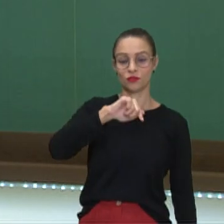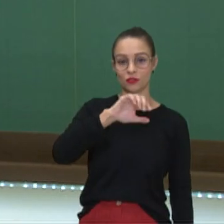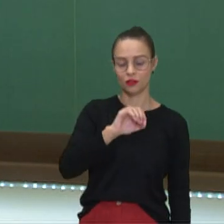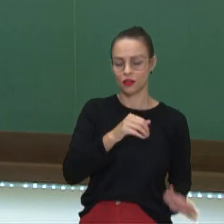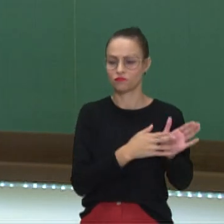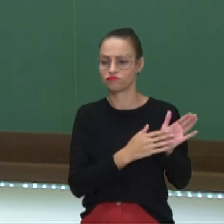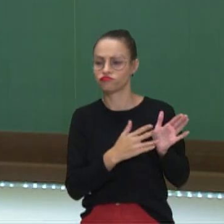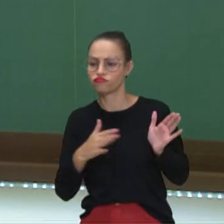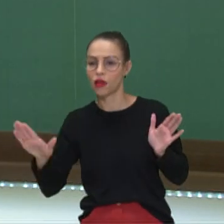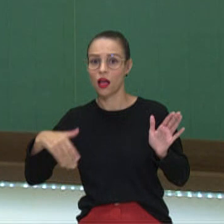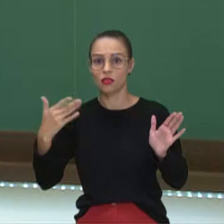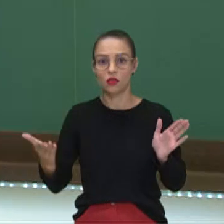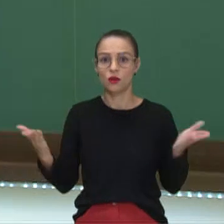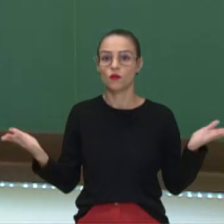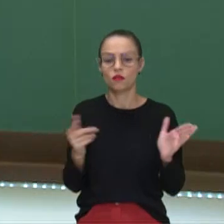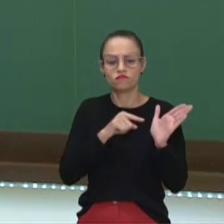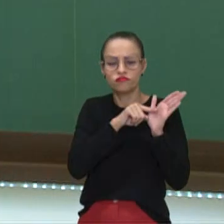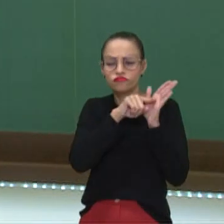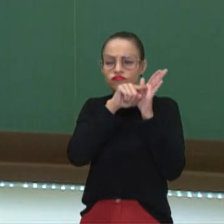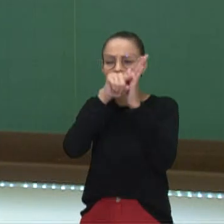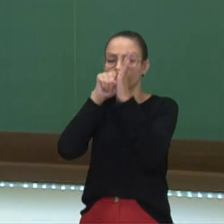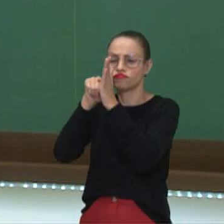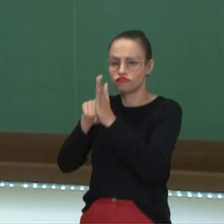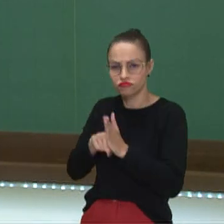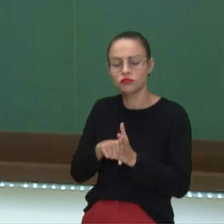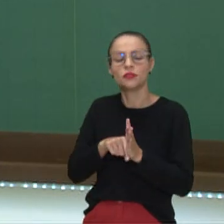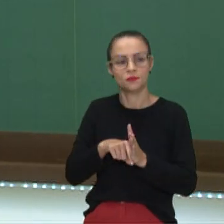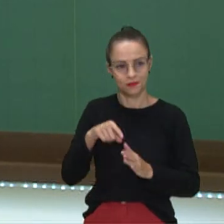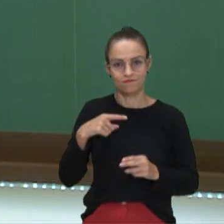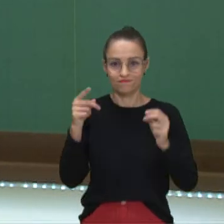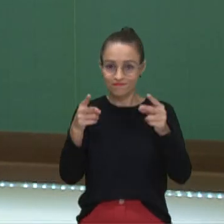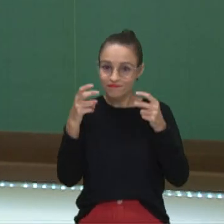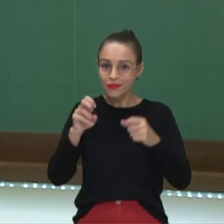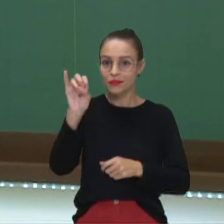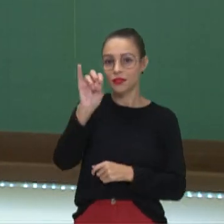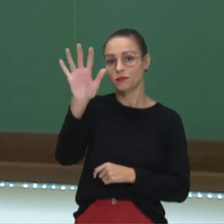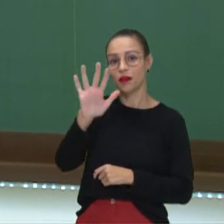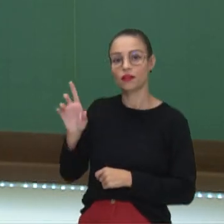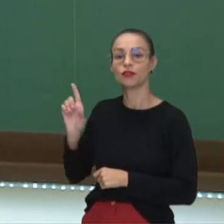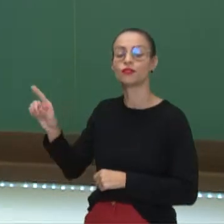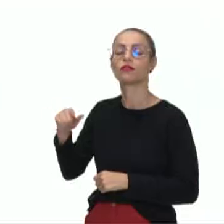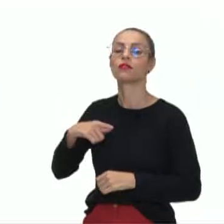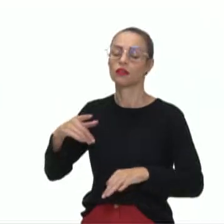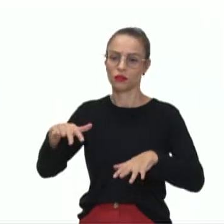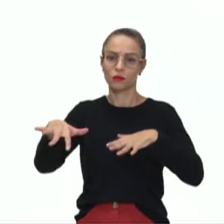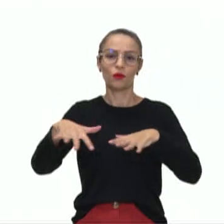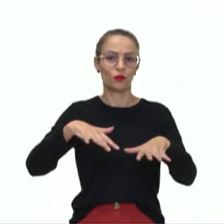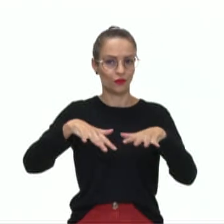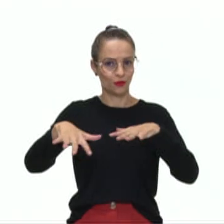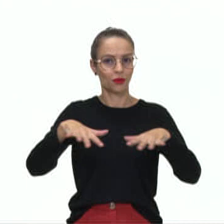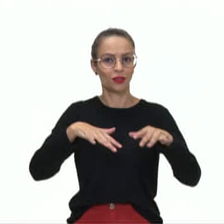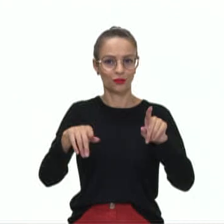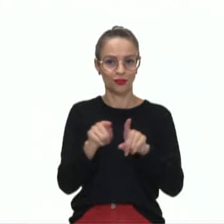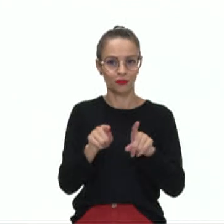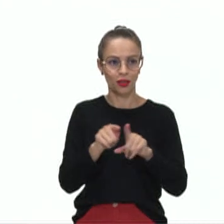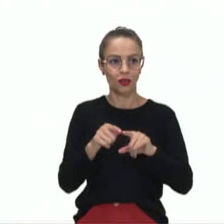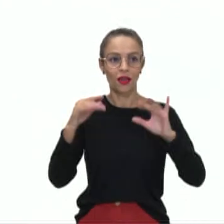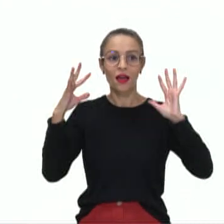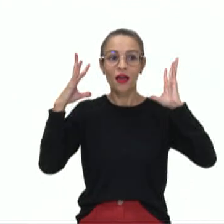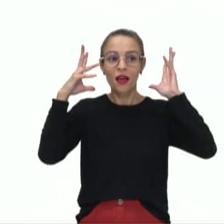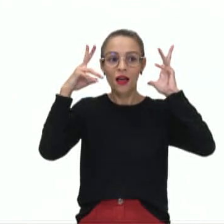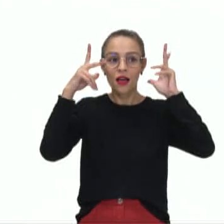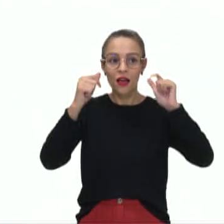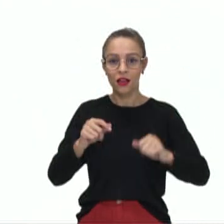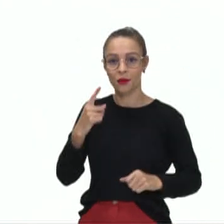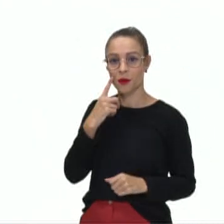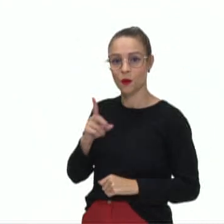imagem aqui. Então, a gente percebe nessa imagem também a questão do movimento, né? Então, o animal, né, tá aqui, ó, um animal